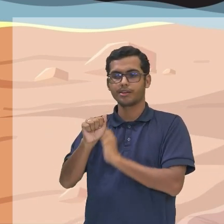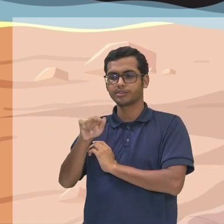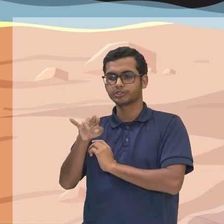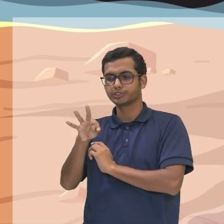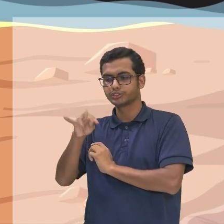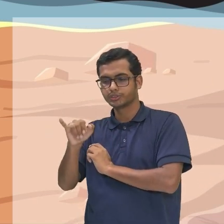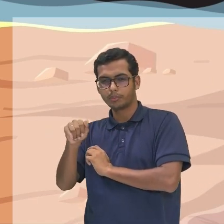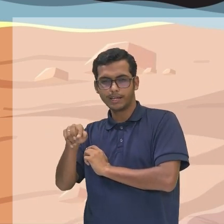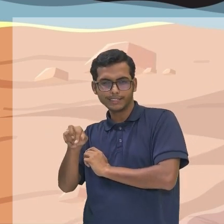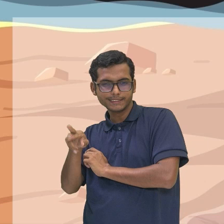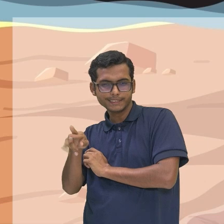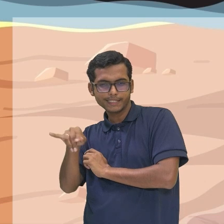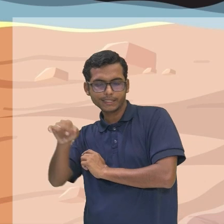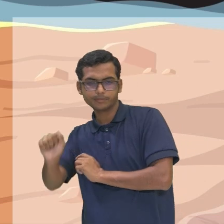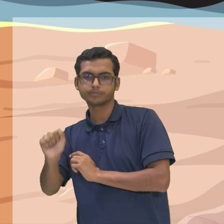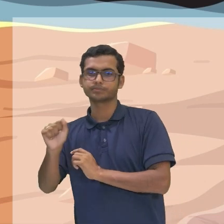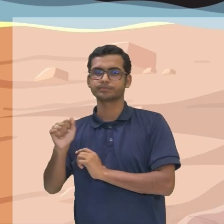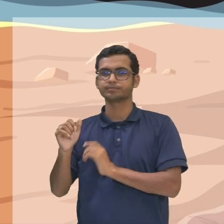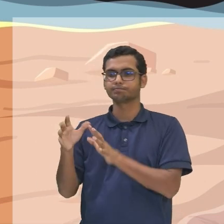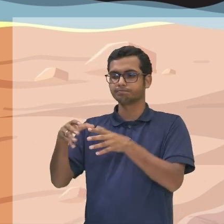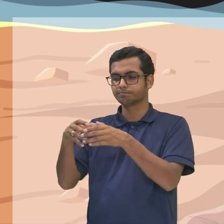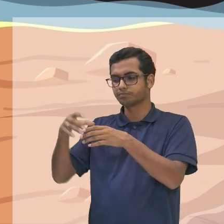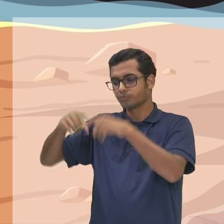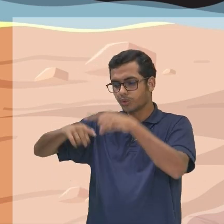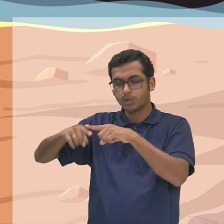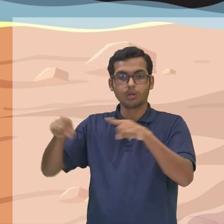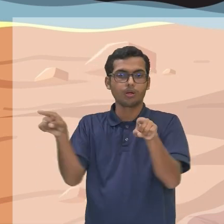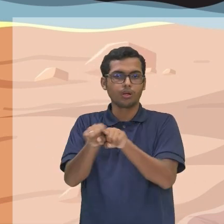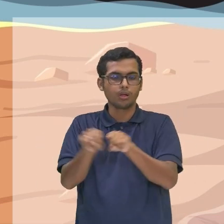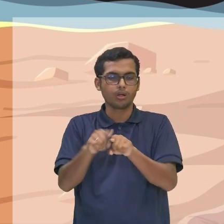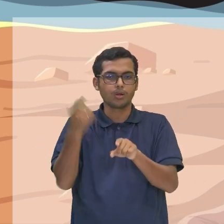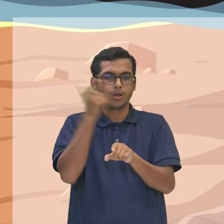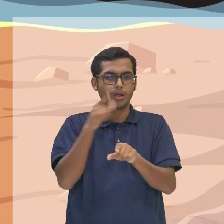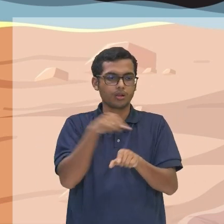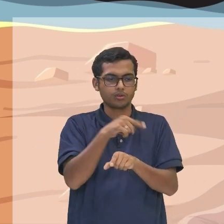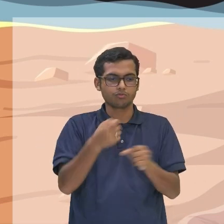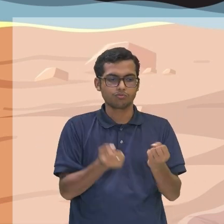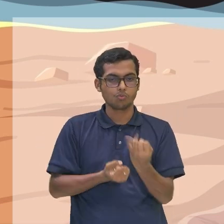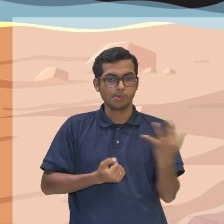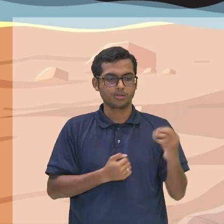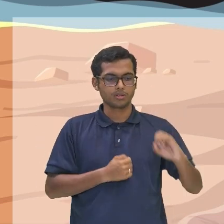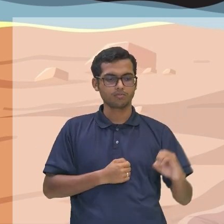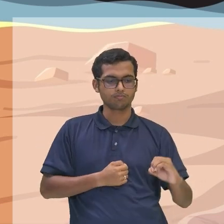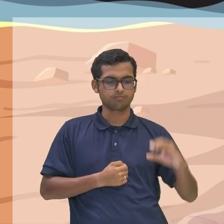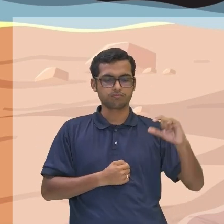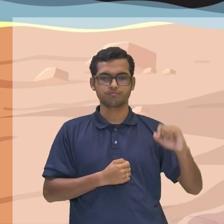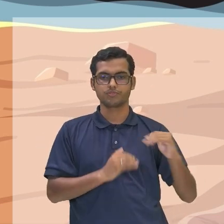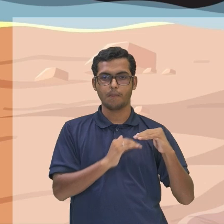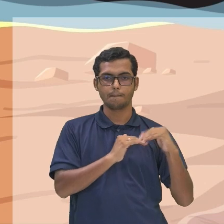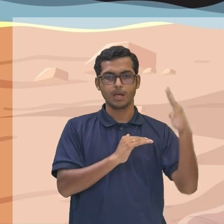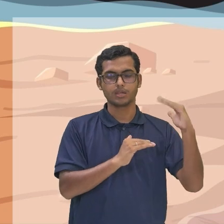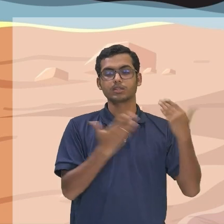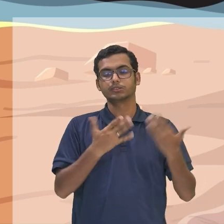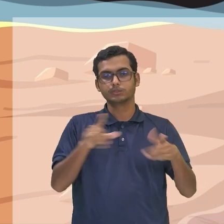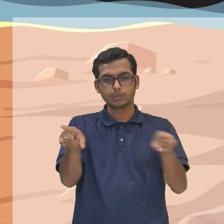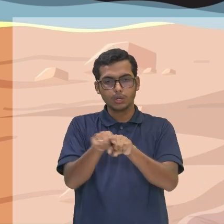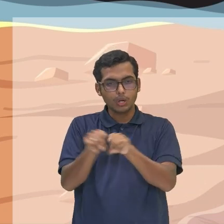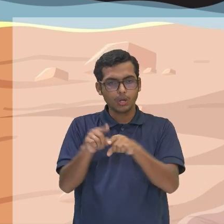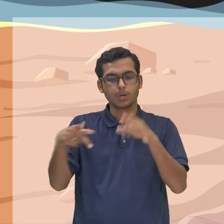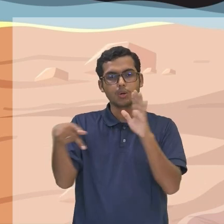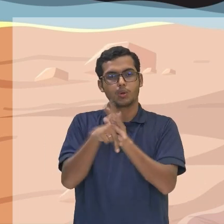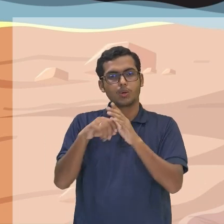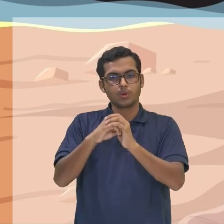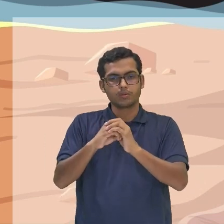foi fundamental, tá certo? Porque conforme o universo foi se expandindo, ele também foi diminuindo a sua